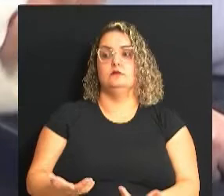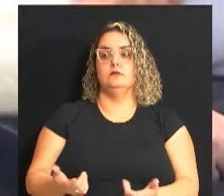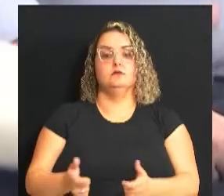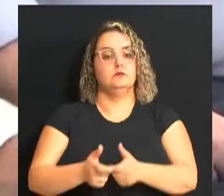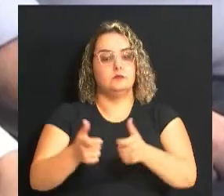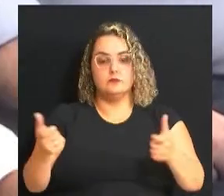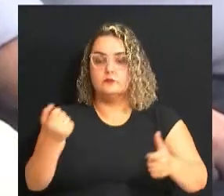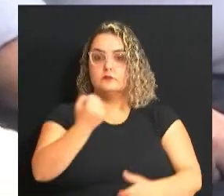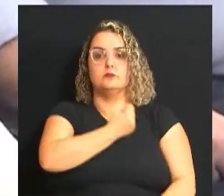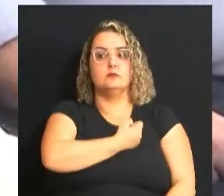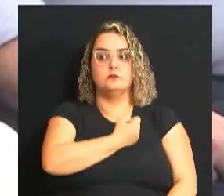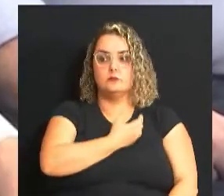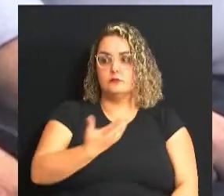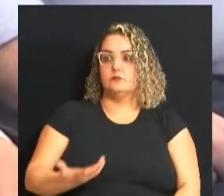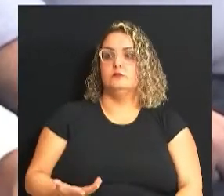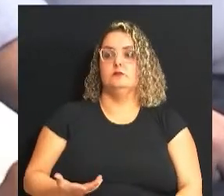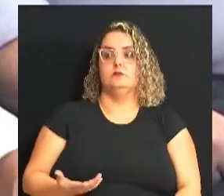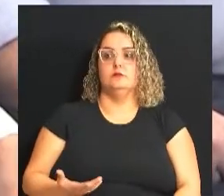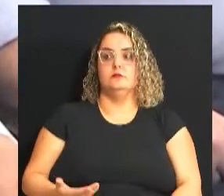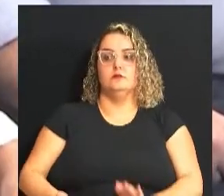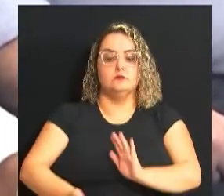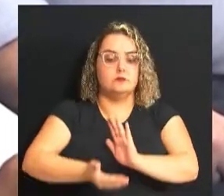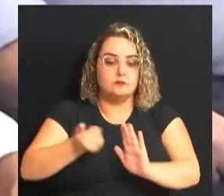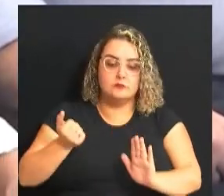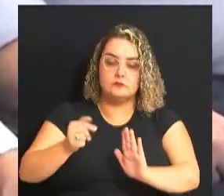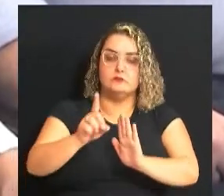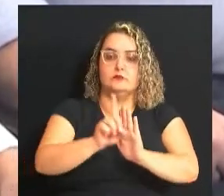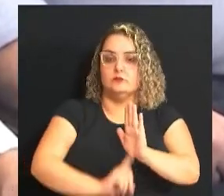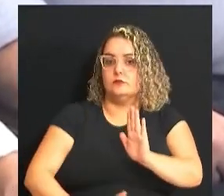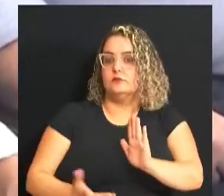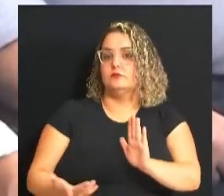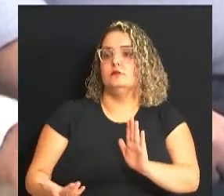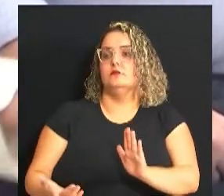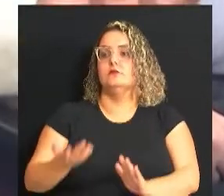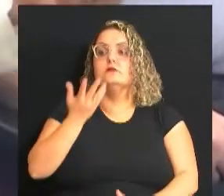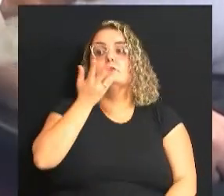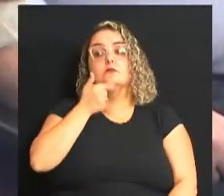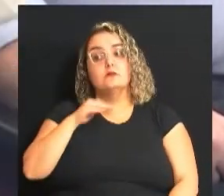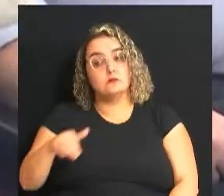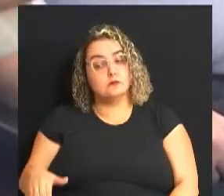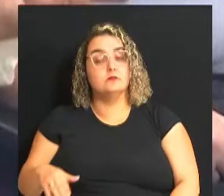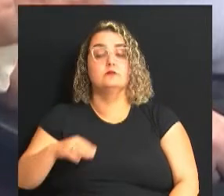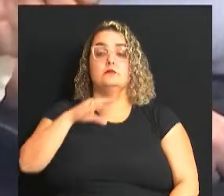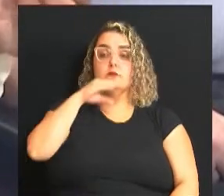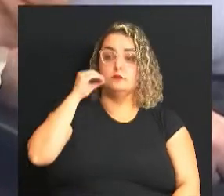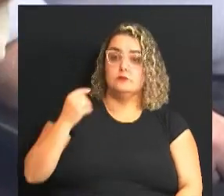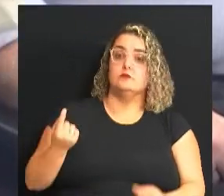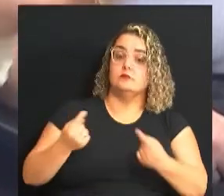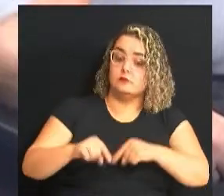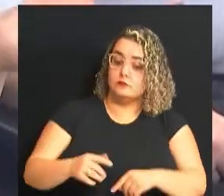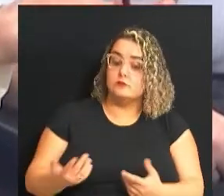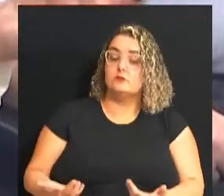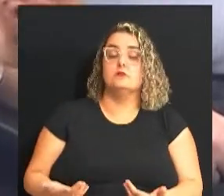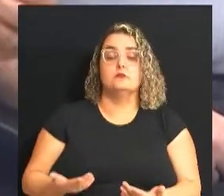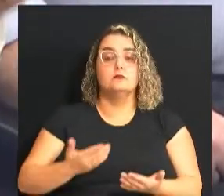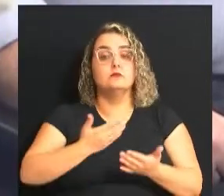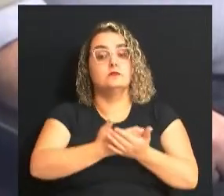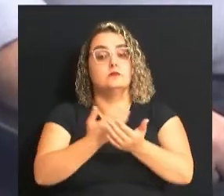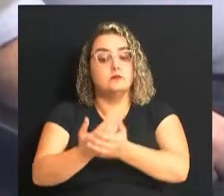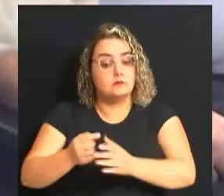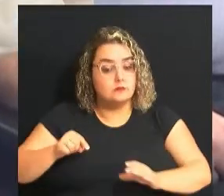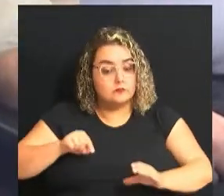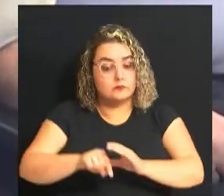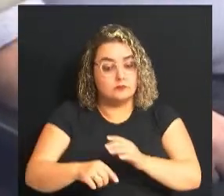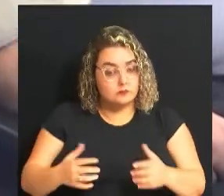número de violação de direitos contra criança e adolescente. Então, um estudo bastante robusto, né, e